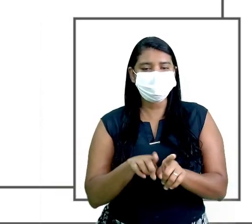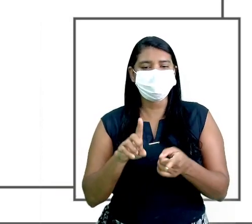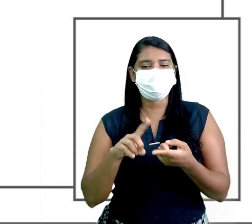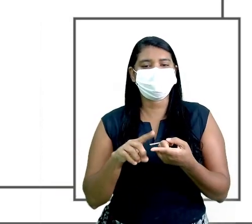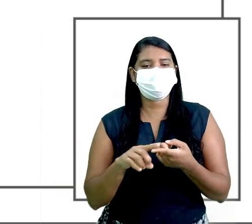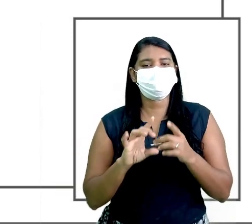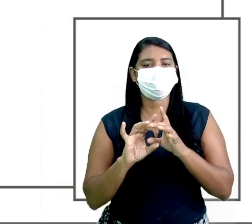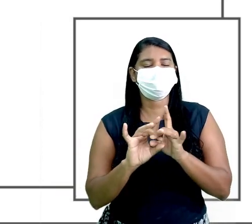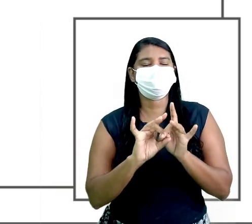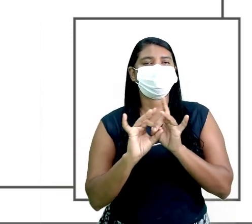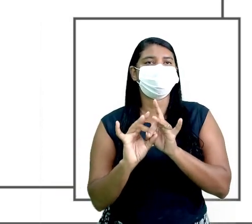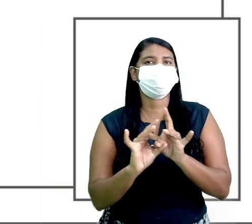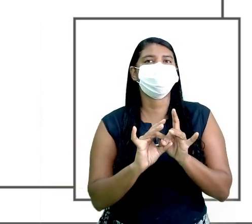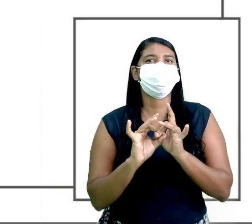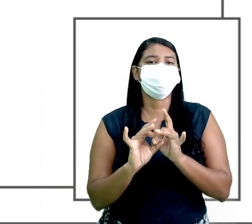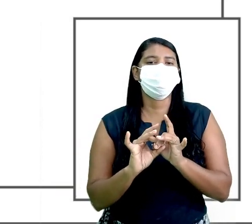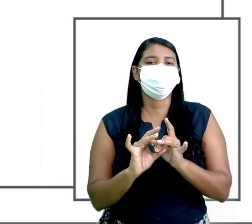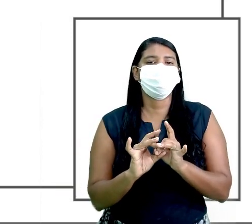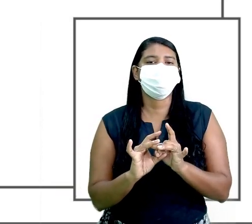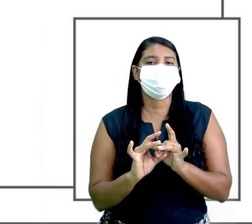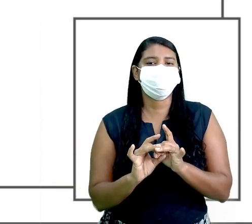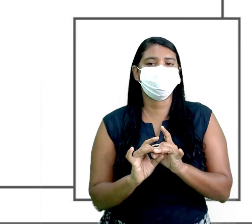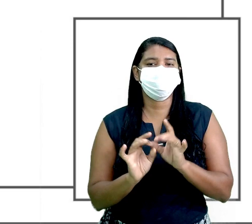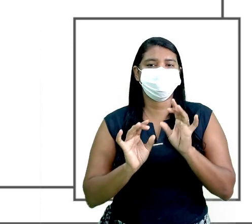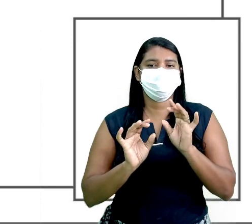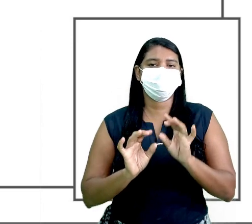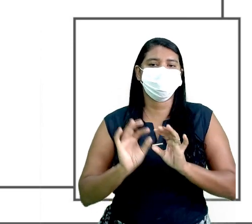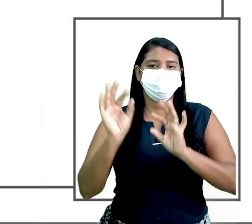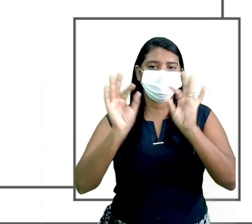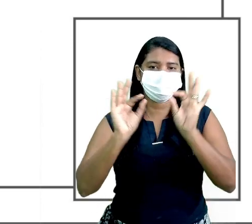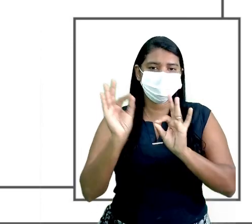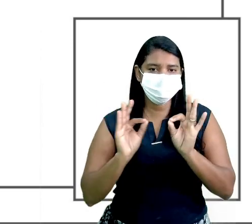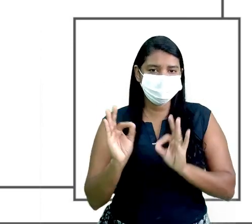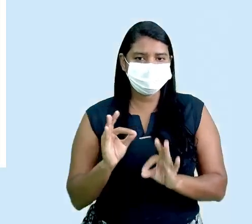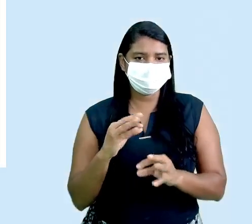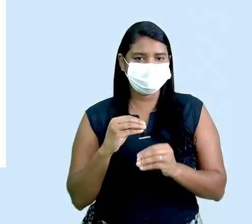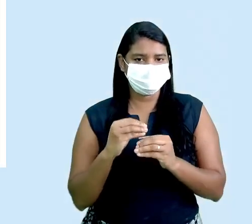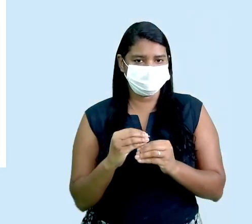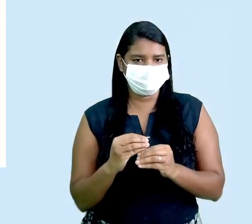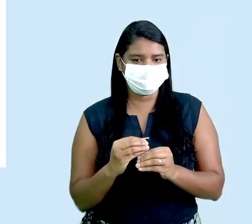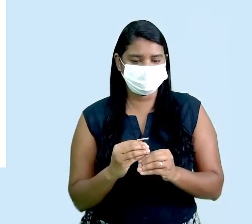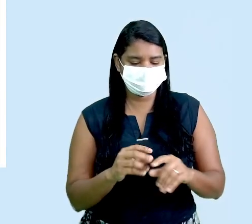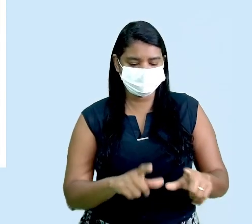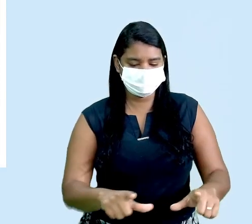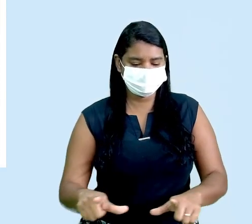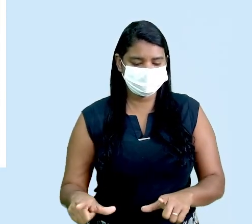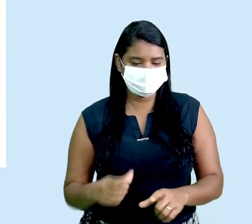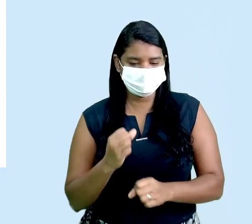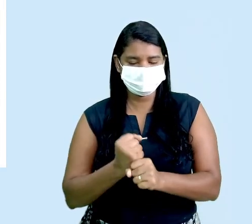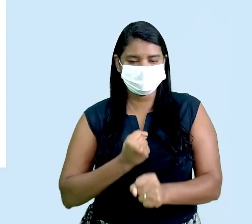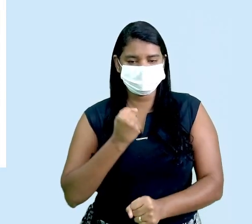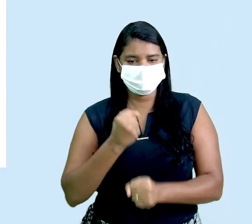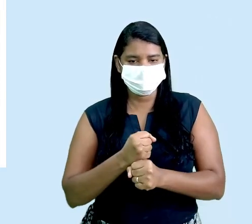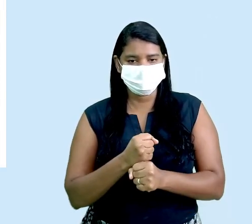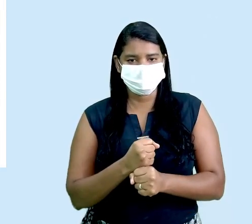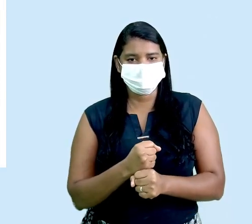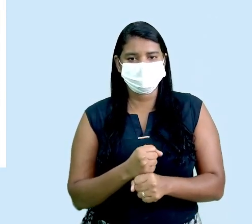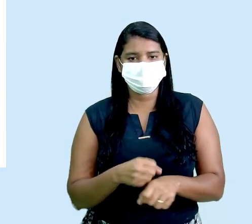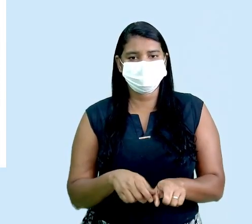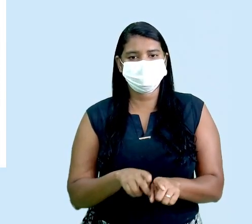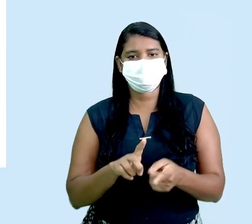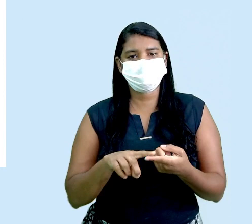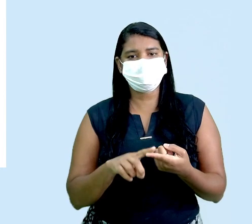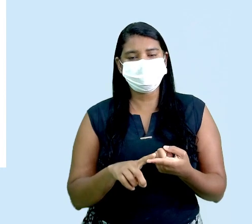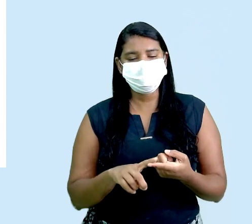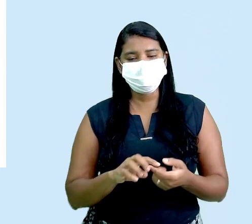uma união quase perfeita entre o mobiliário e o espaço que foi construído. Né? Então você passa a